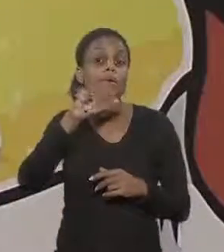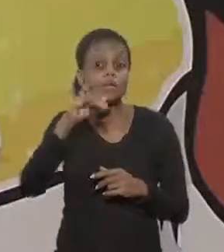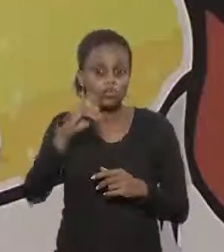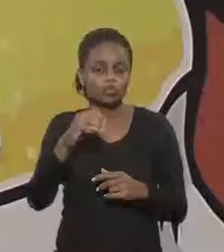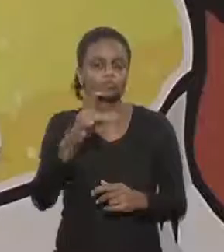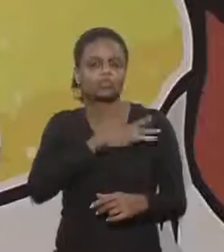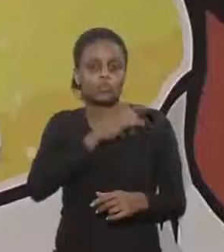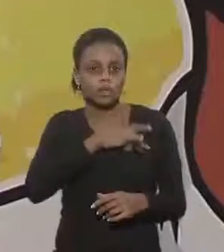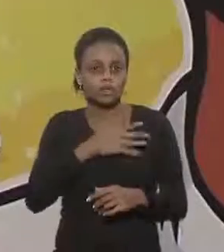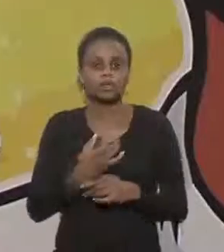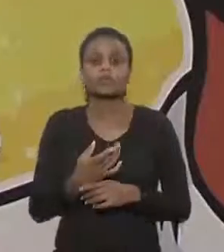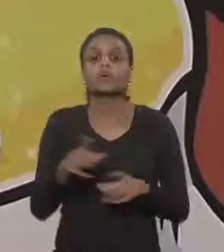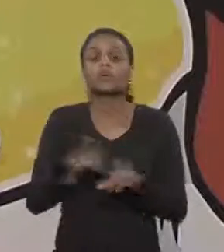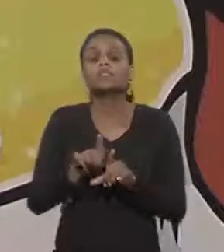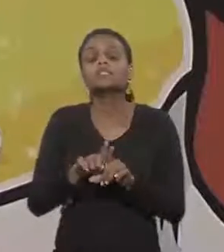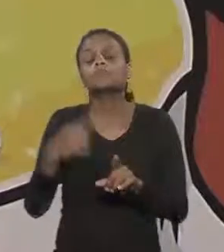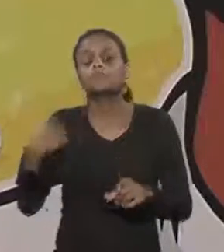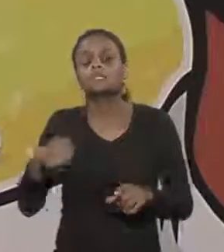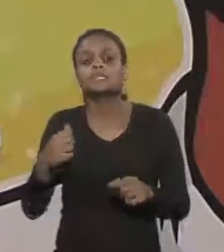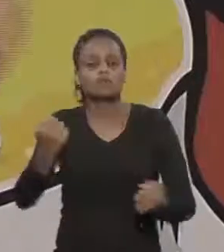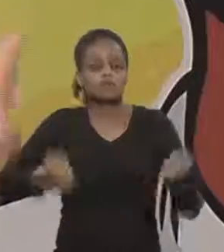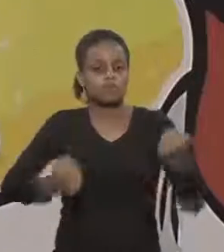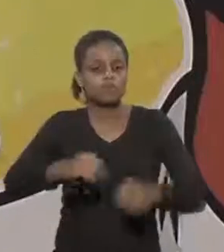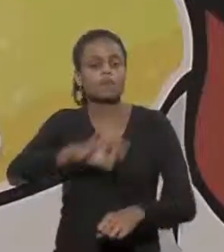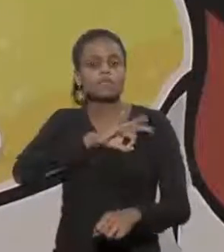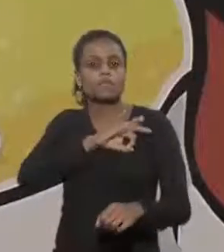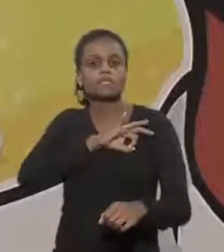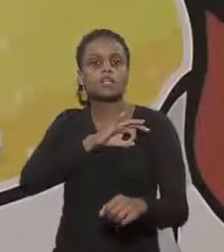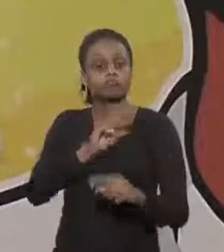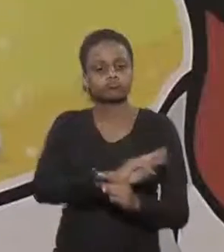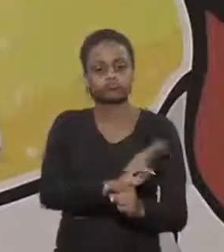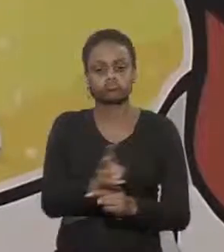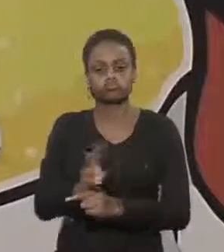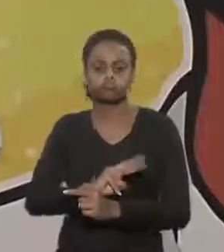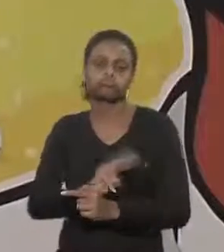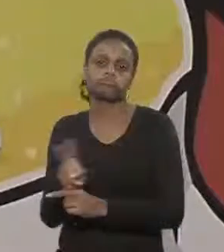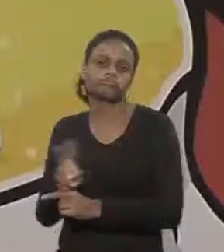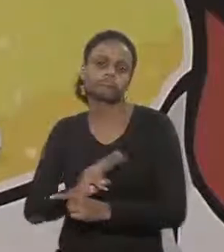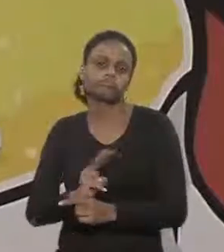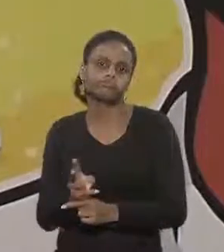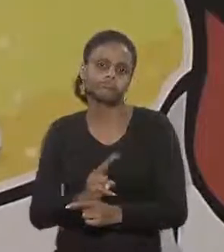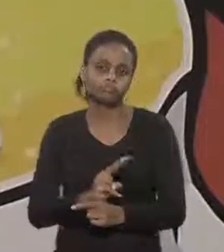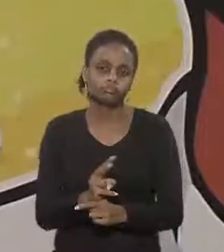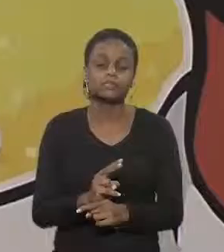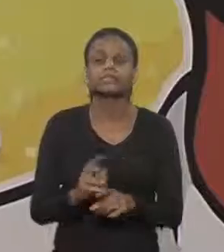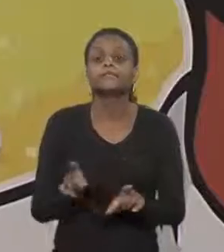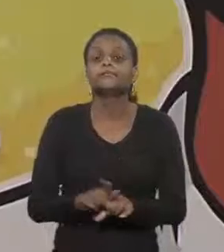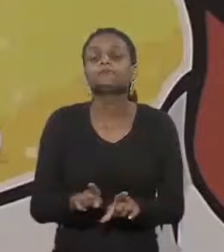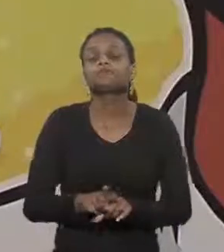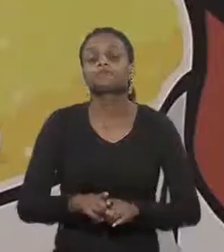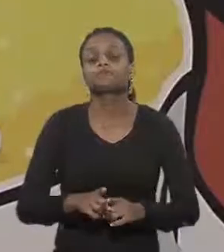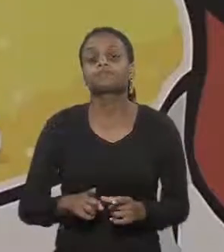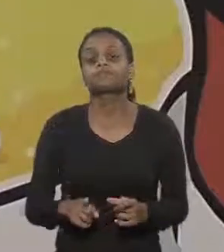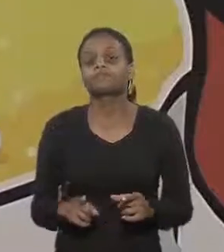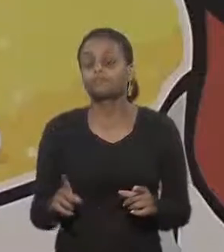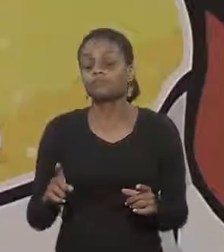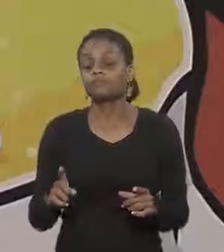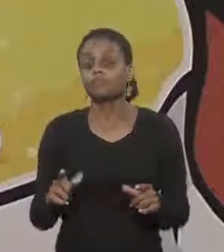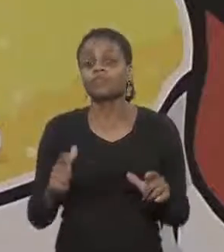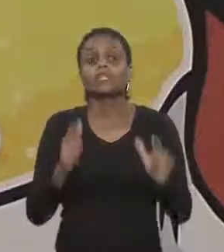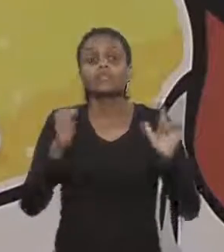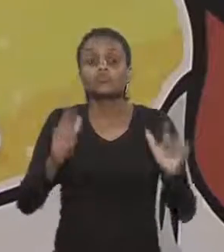Tribunal de Justiça, mas não progrediu. A gente tem que ter a Patrulha Maria da Penha, tem algumas iniciativas hoje no